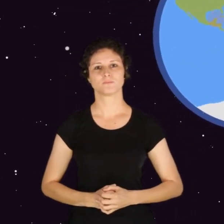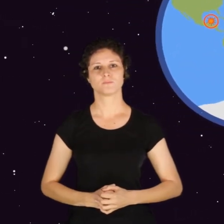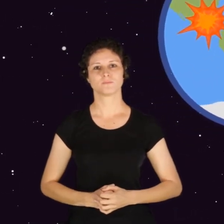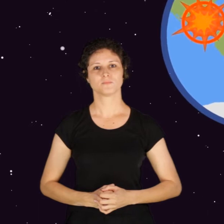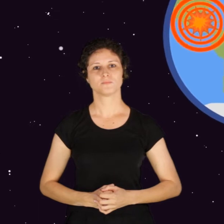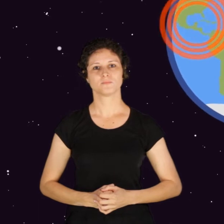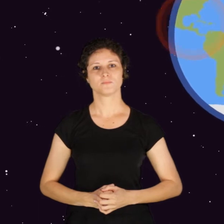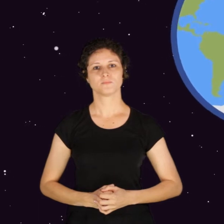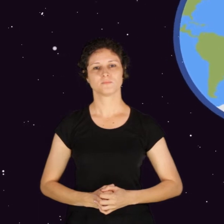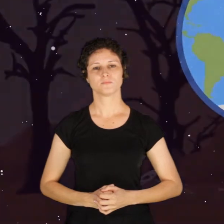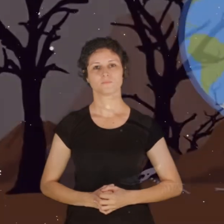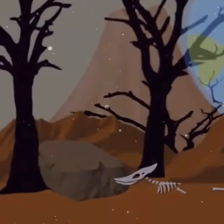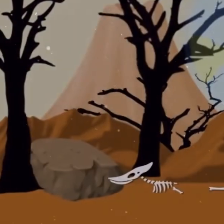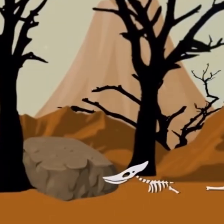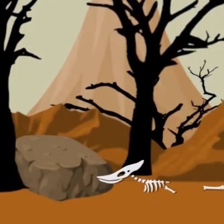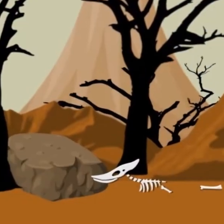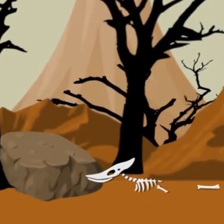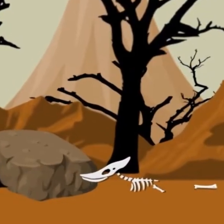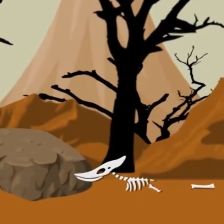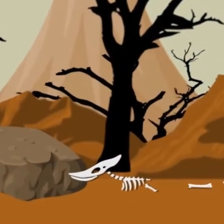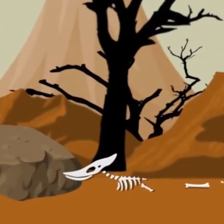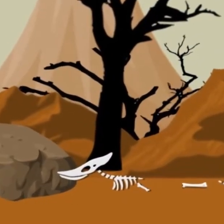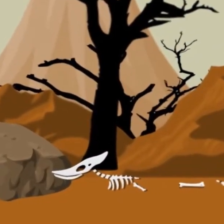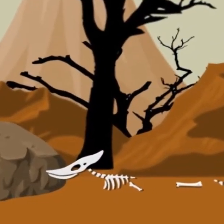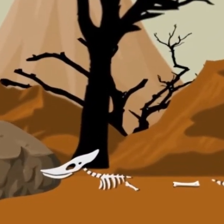Isso já aconteceu no passado. Lembram-se dos dinossauros?